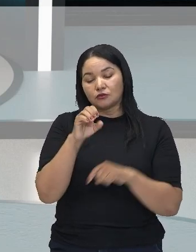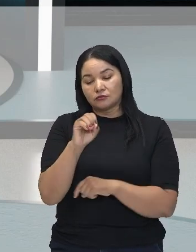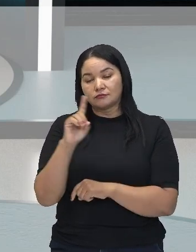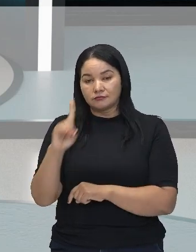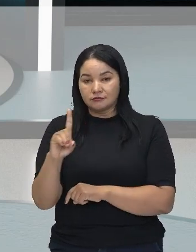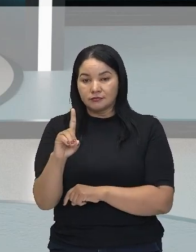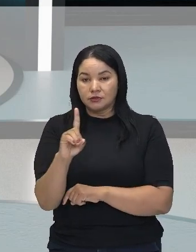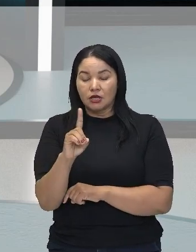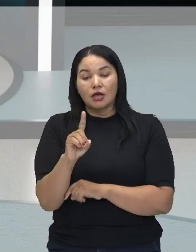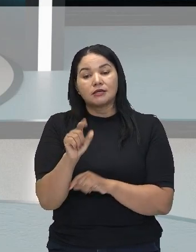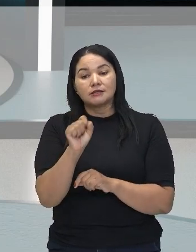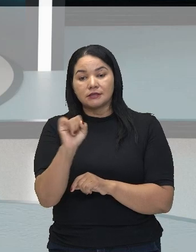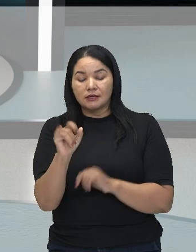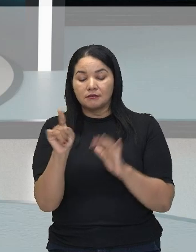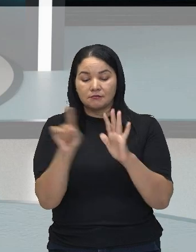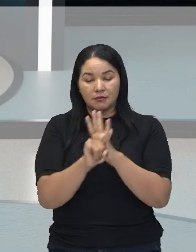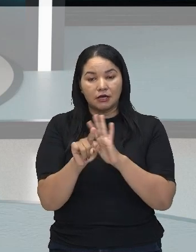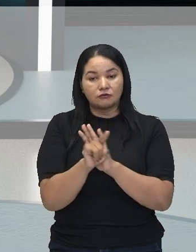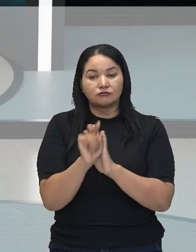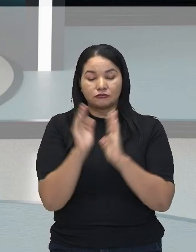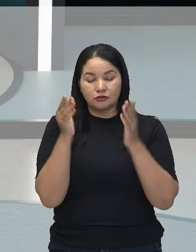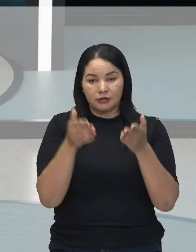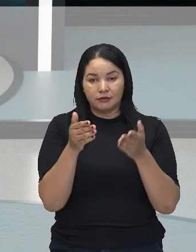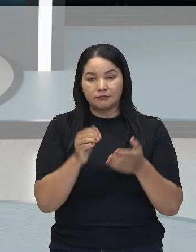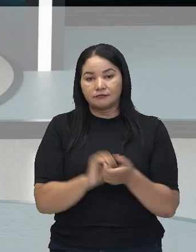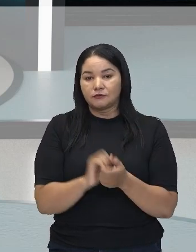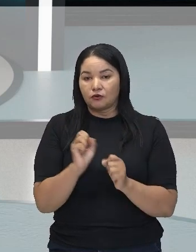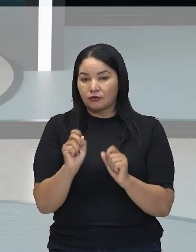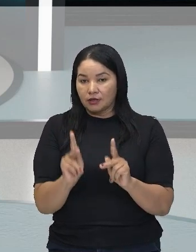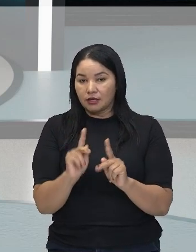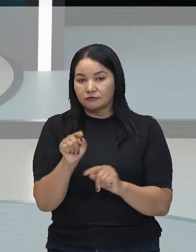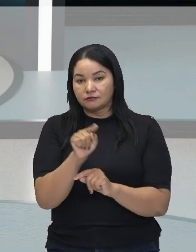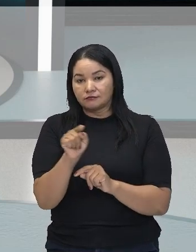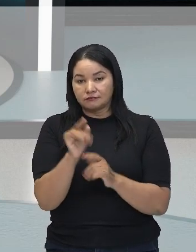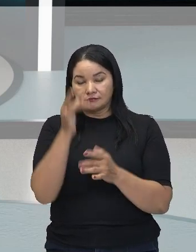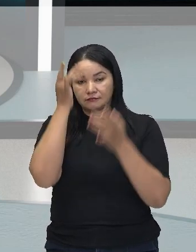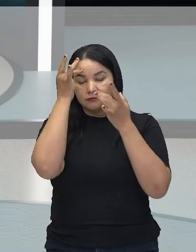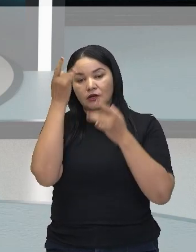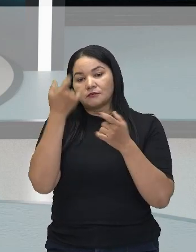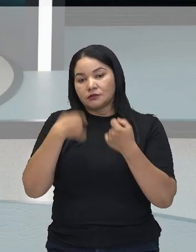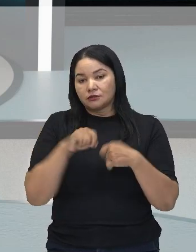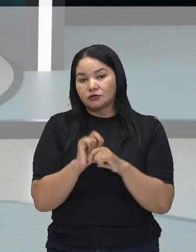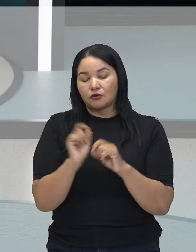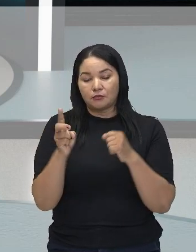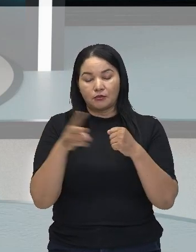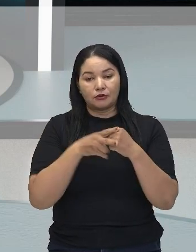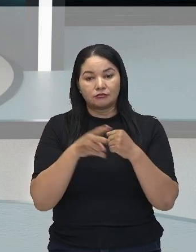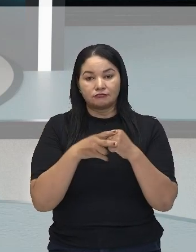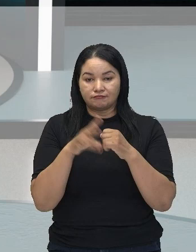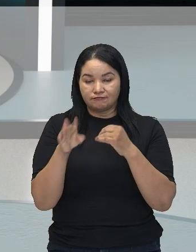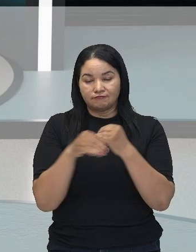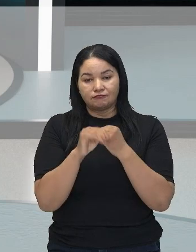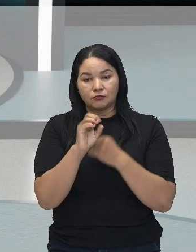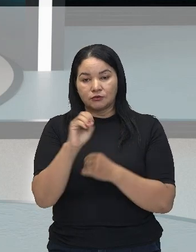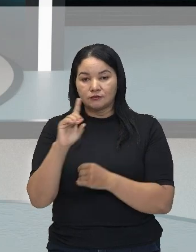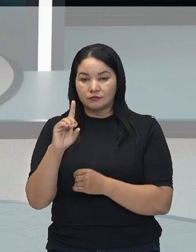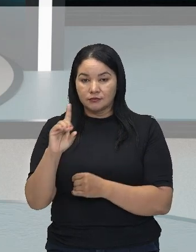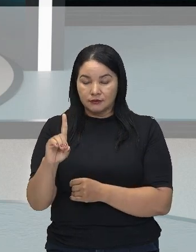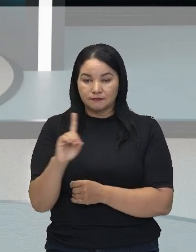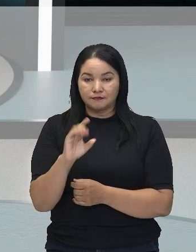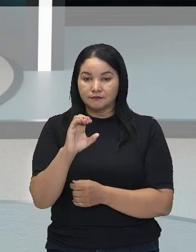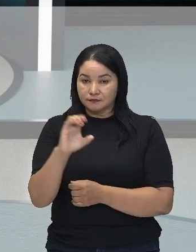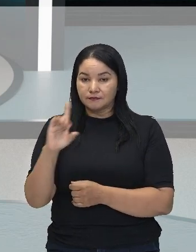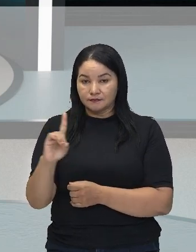for feita ao verbo, certo? Então, aqui fiquem sabendo que são os pronombres complementos diretos,